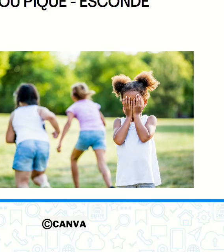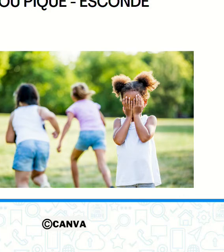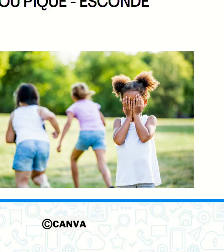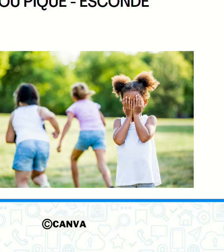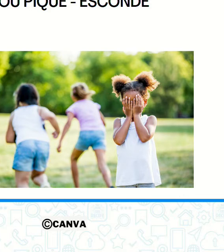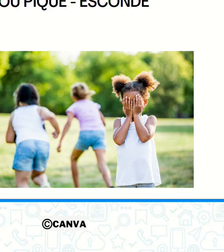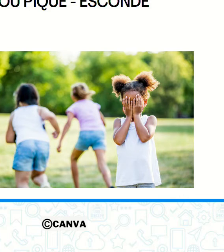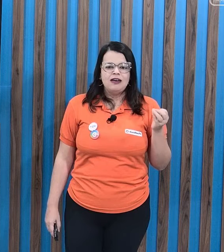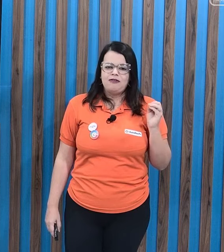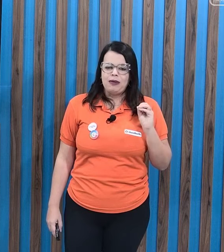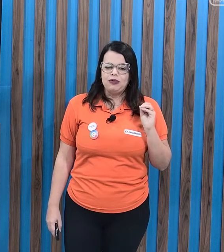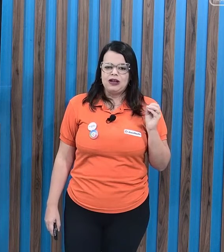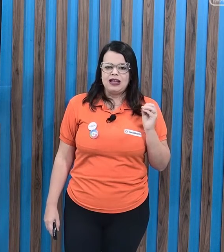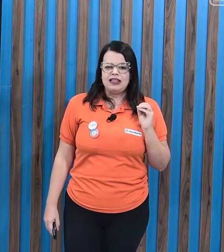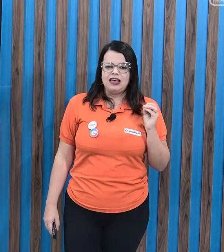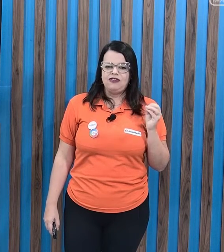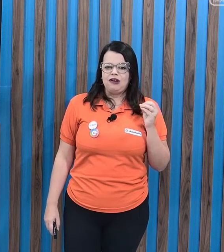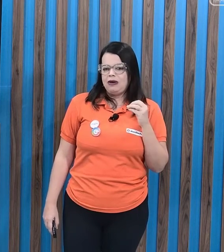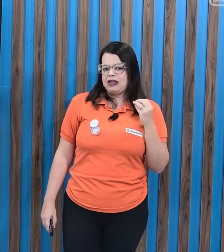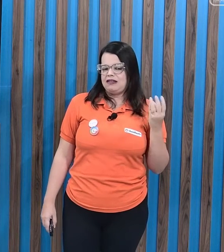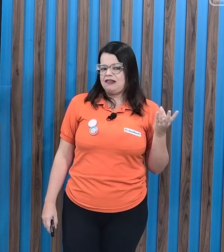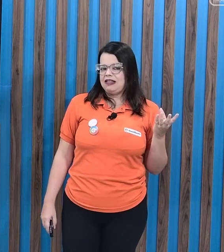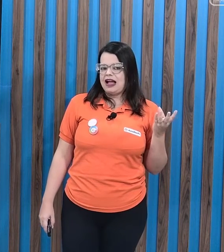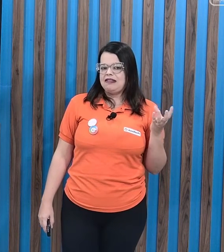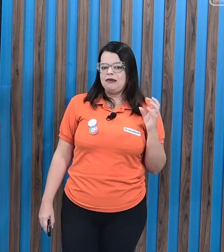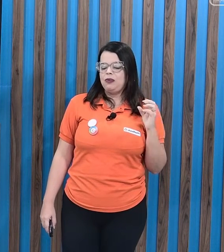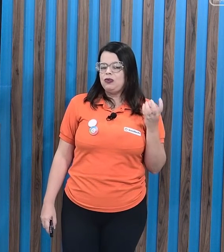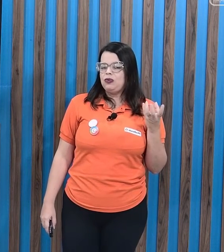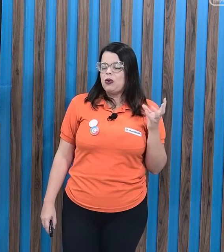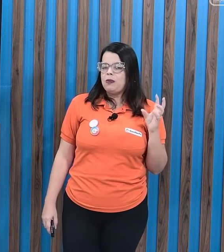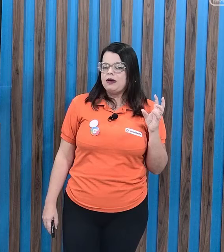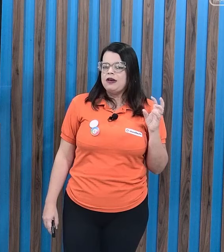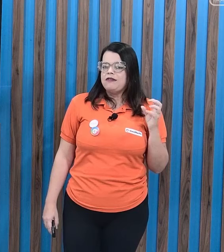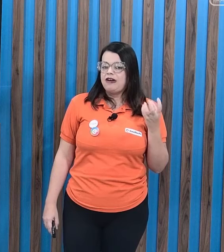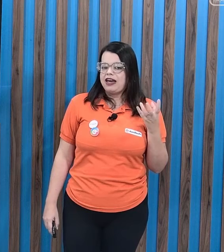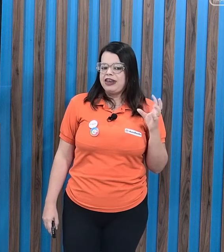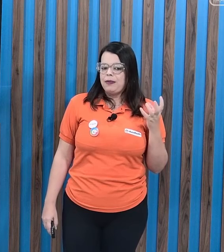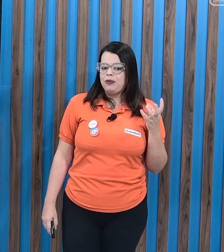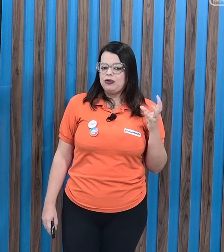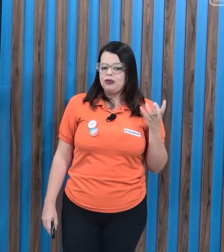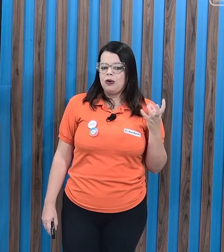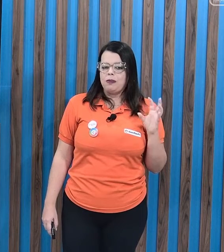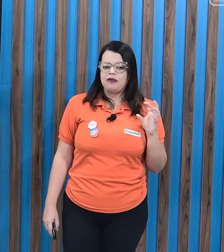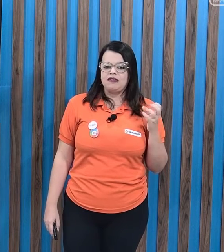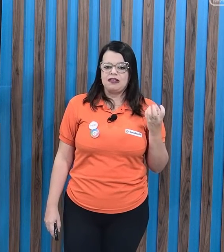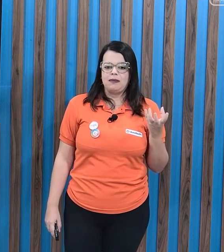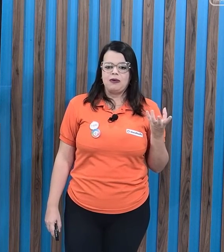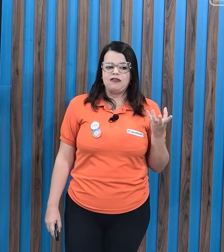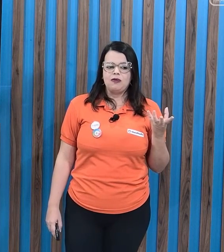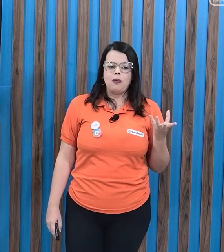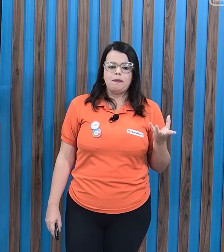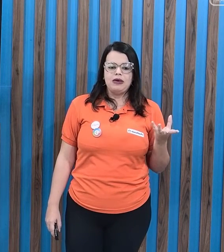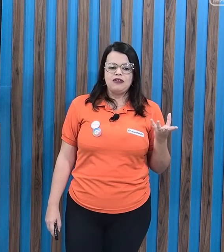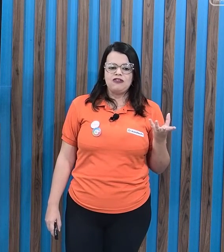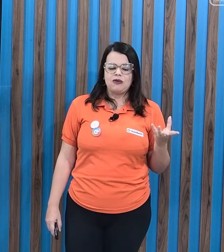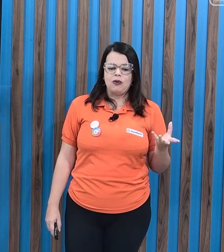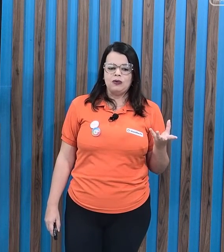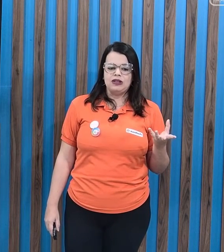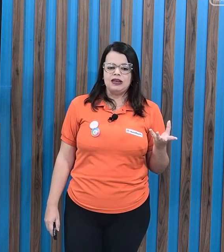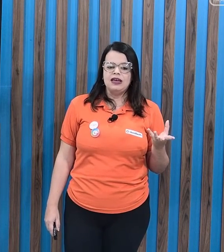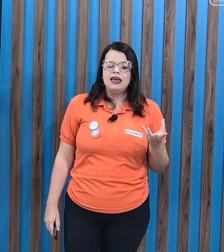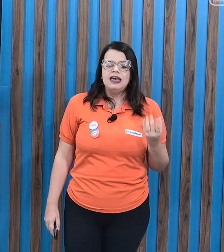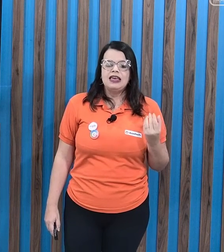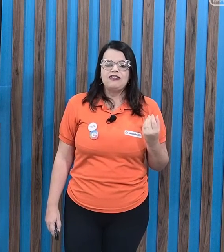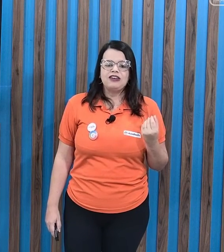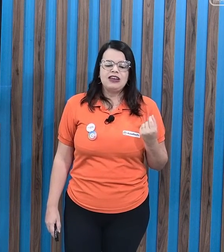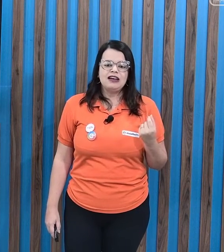alguns lugares, vai mudando aí de região até de cidade, se muda o nome, varia muito o nome. Pode ser também conhecido como